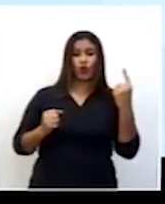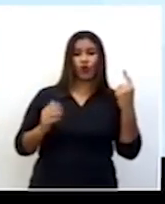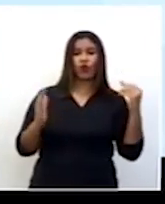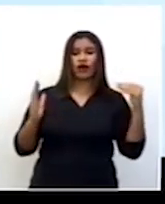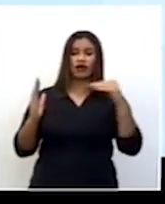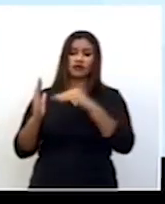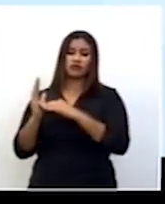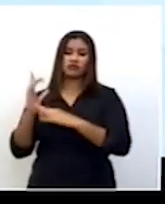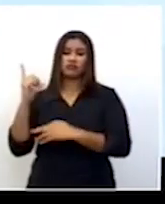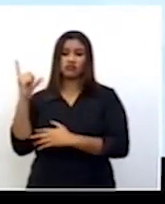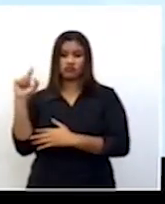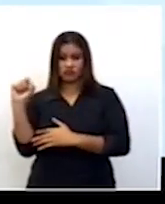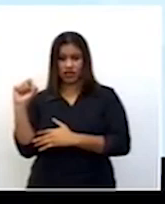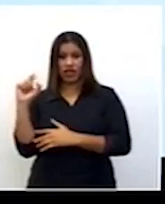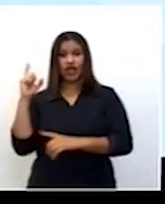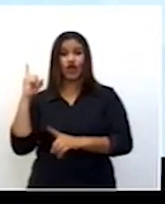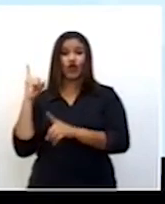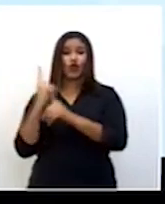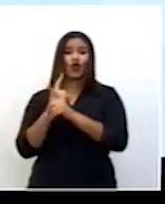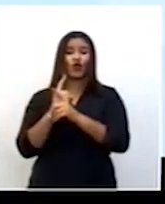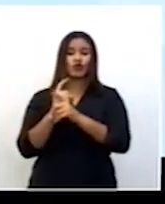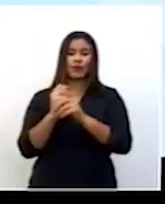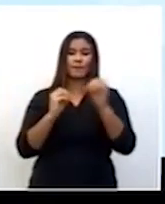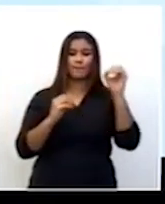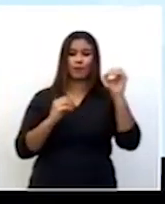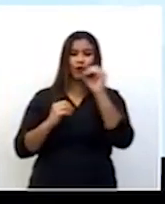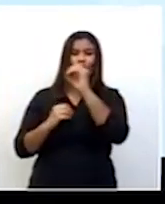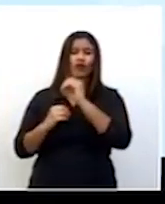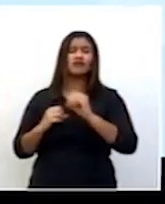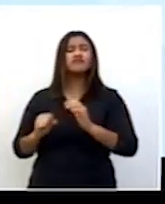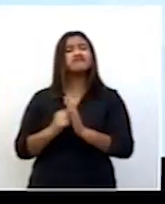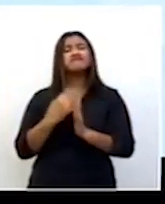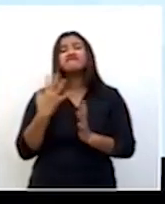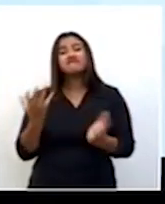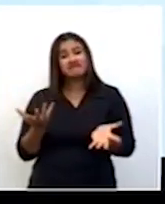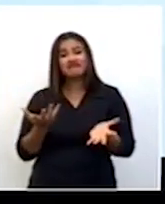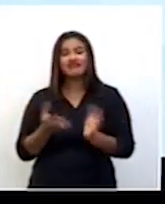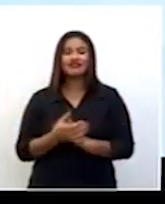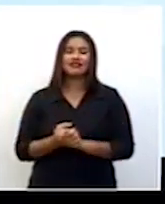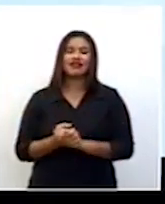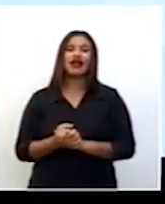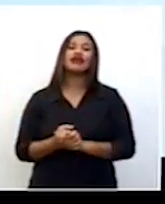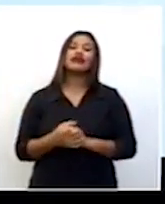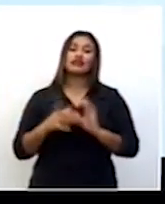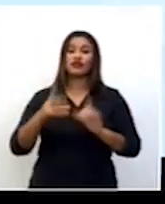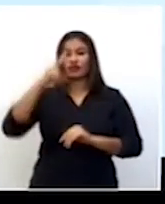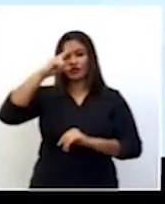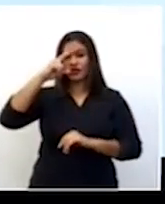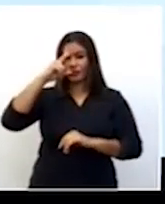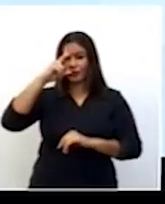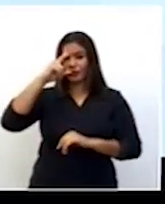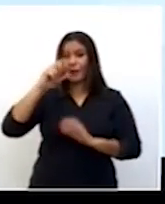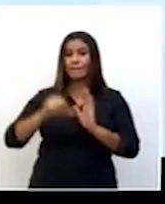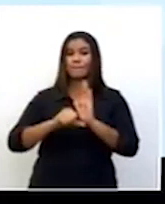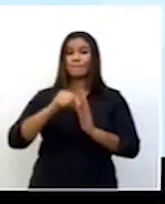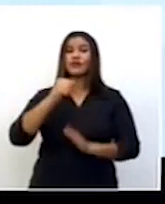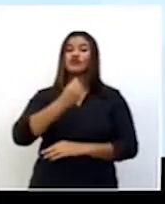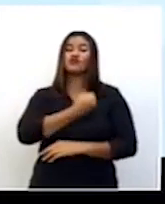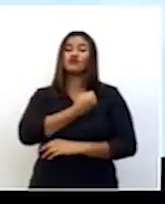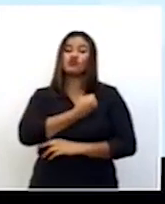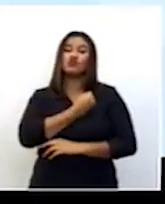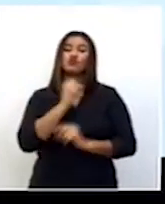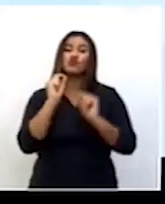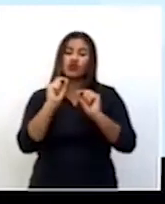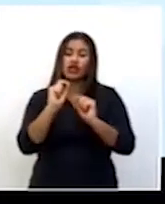eu encontrarei quantas bolinhas? Então tá assim, o primeiro termo é 1. No segundo caso ali, a